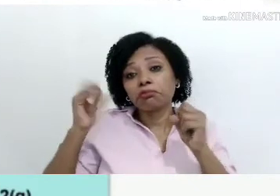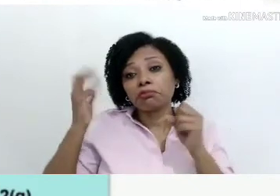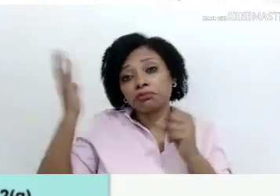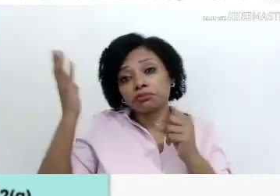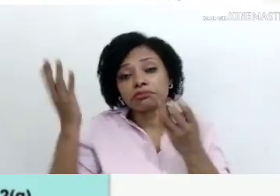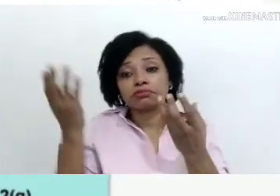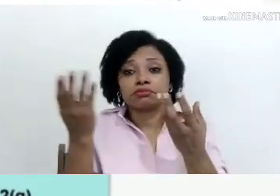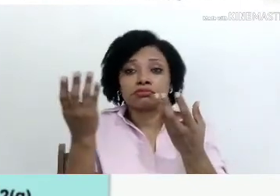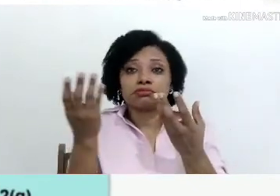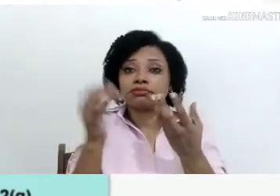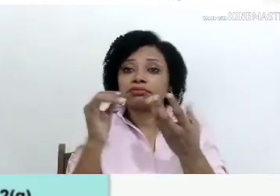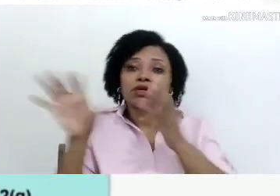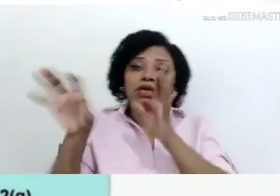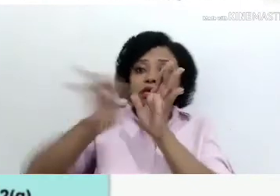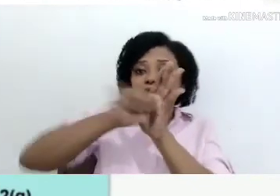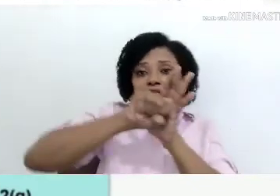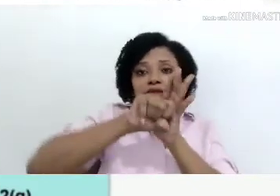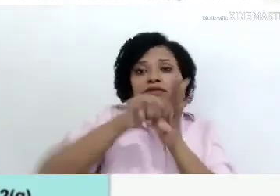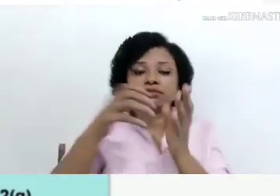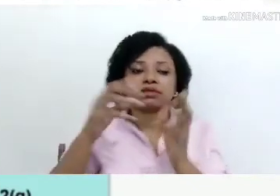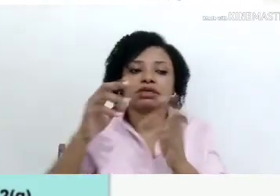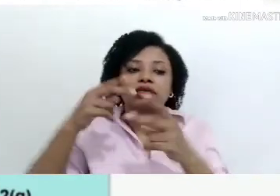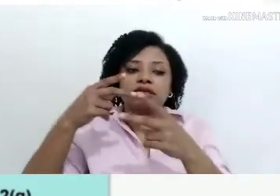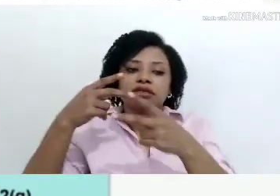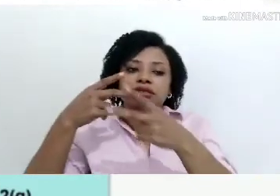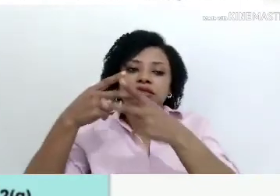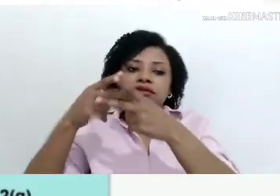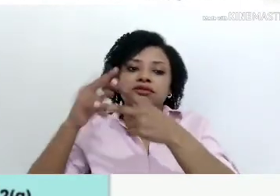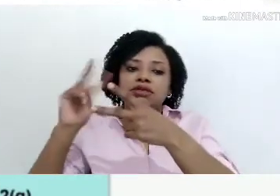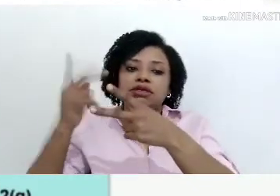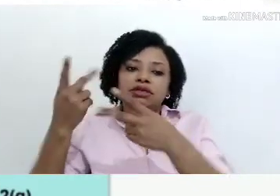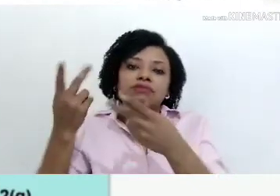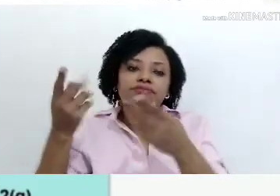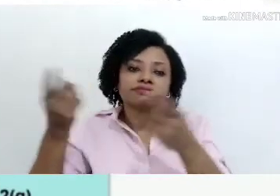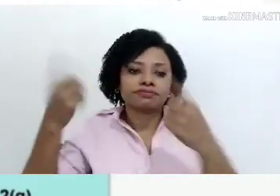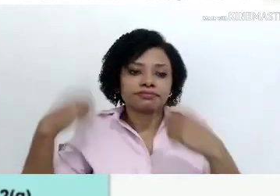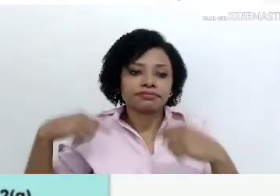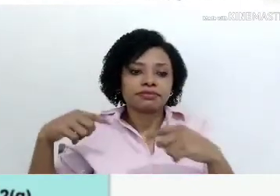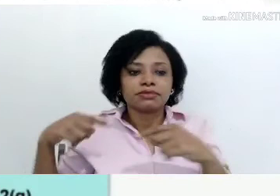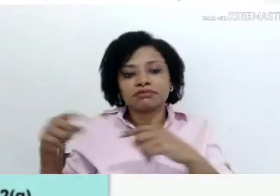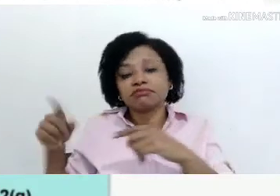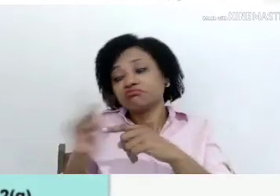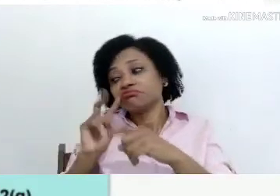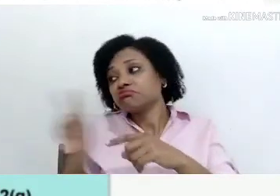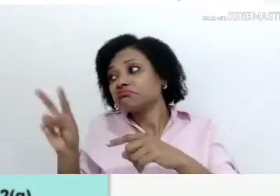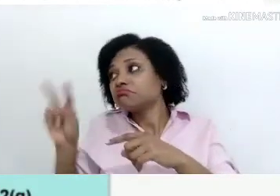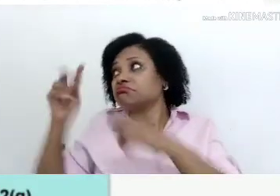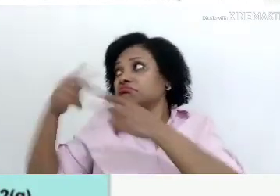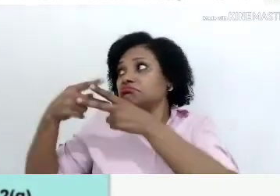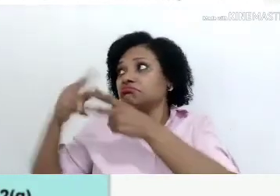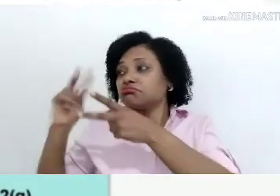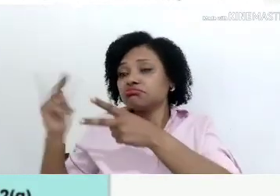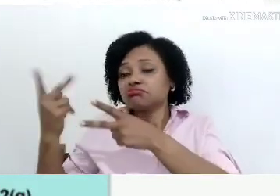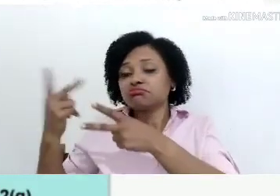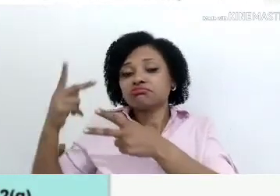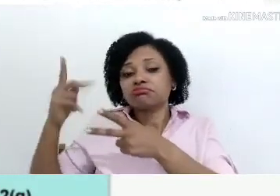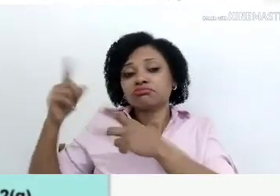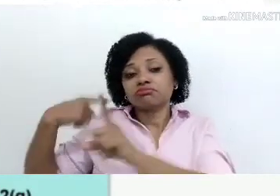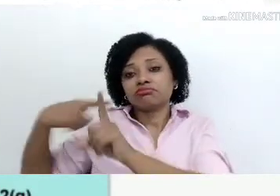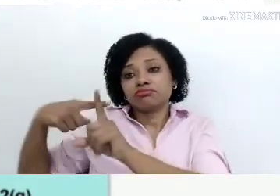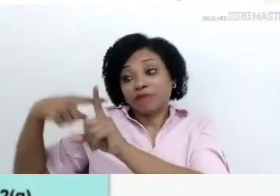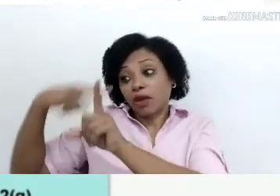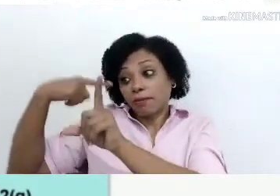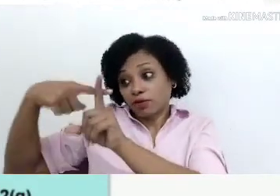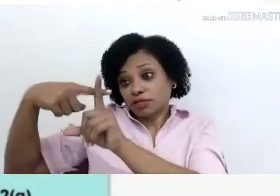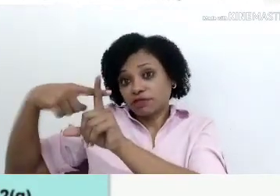é endotérmico, e o ΔH endotérmico sempre é positivo, então eu posso colocar aqui só separadamente, mostrando aqui que